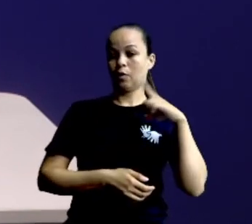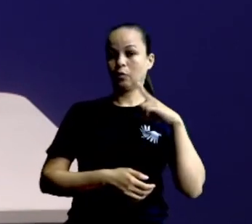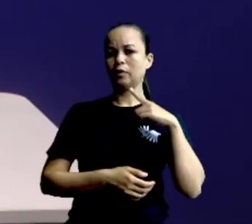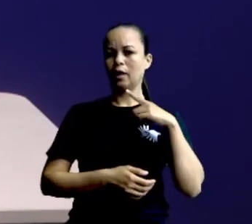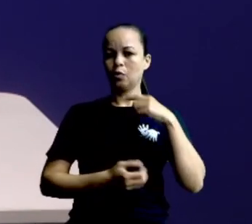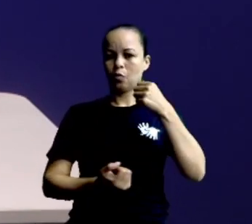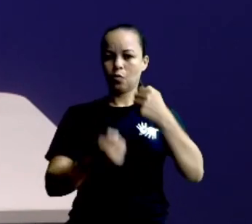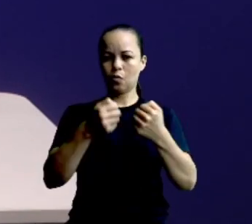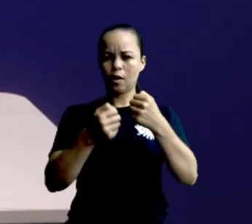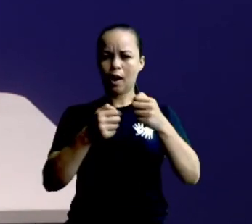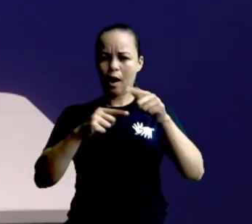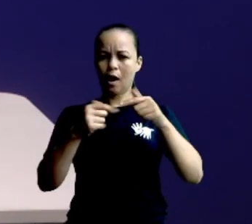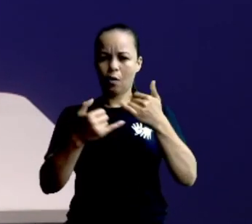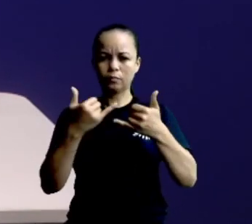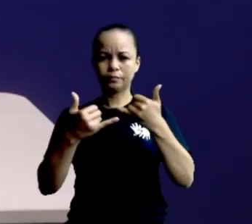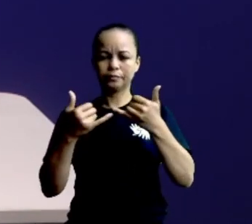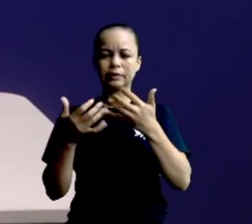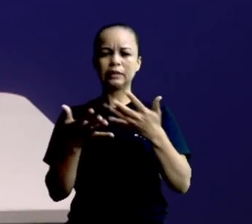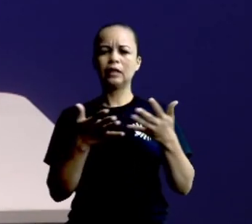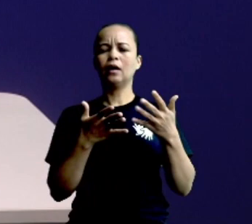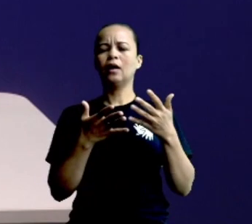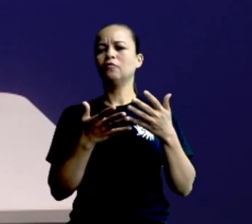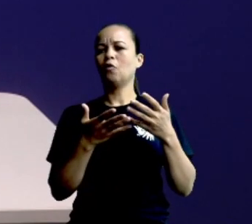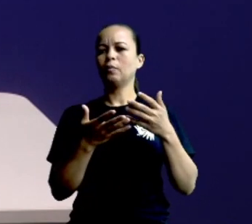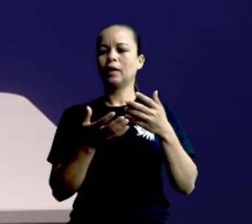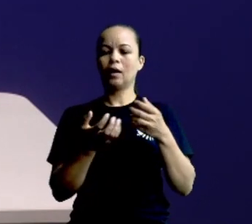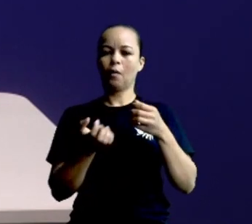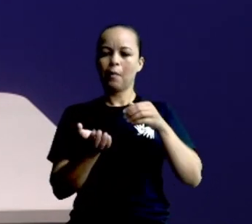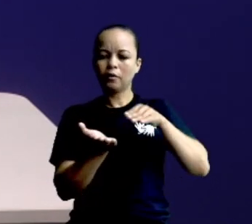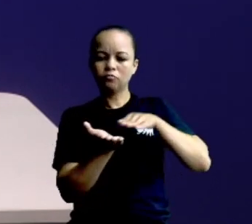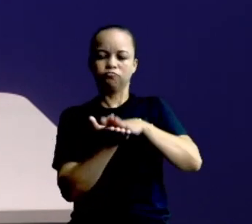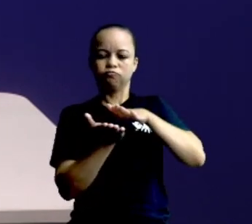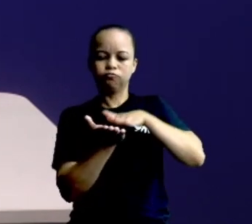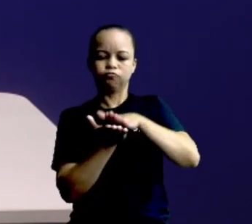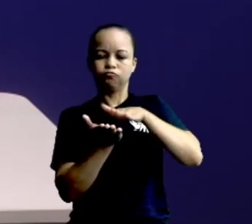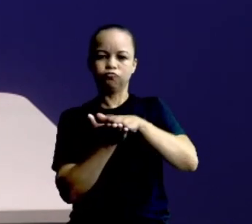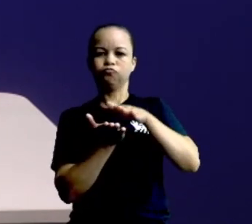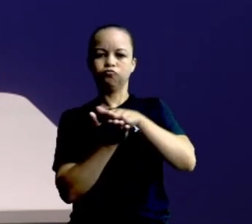um carro, certo? Vou aplicar uma certa força.